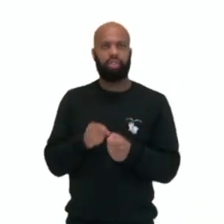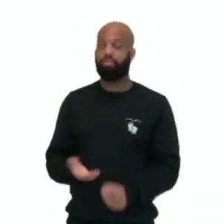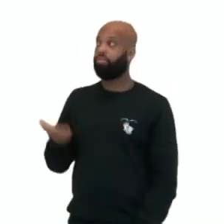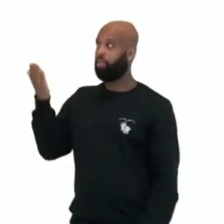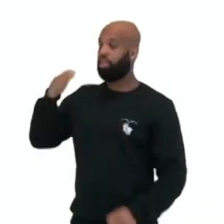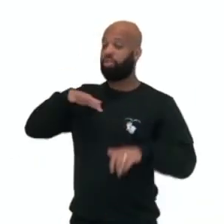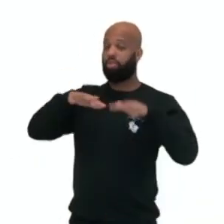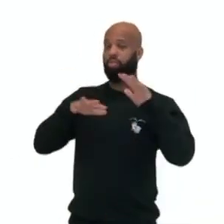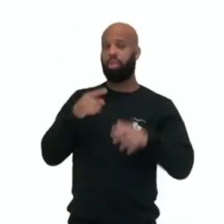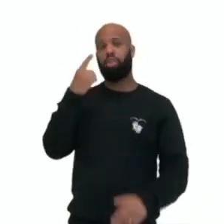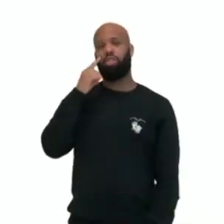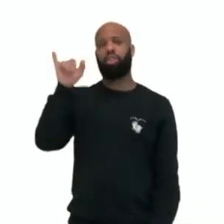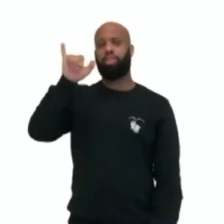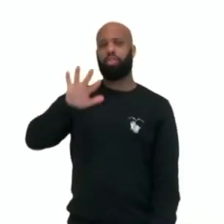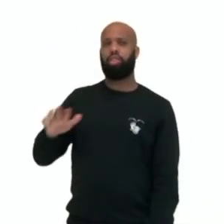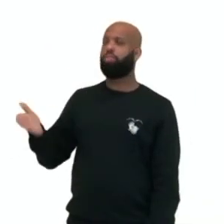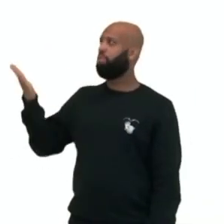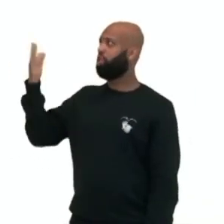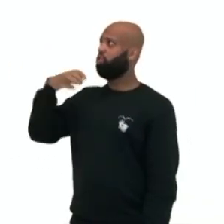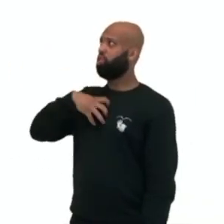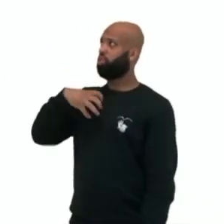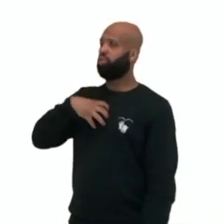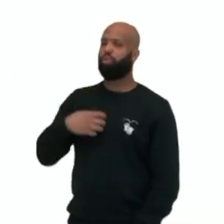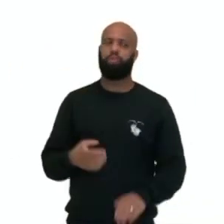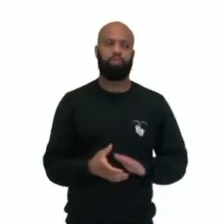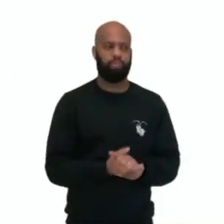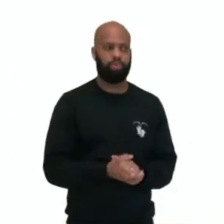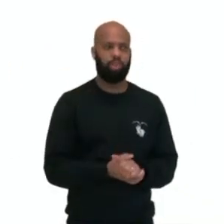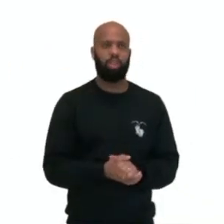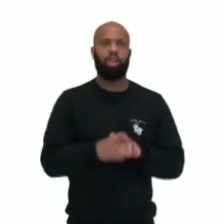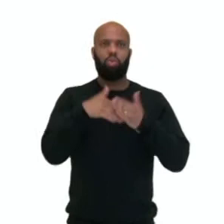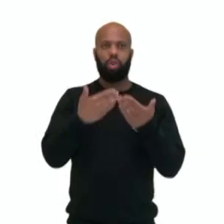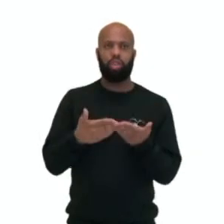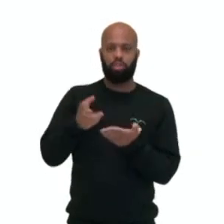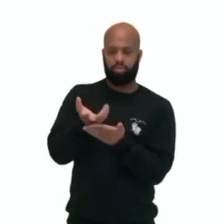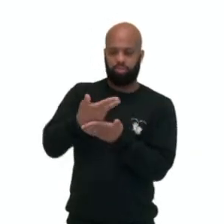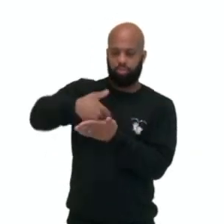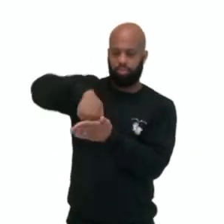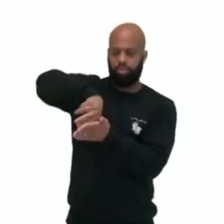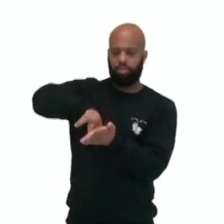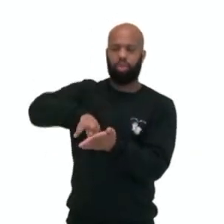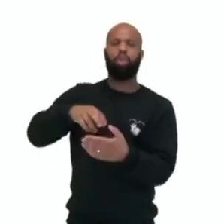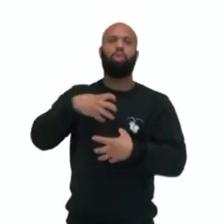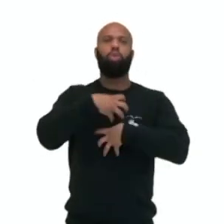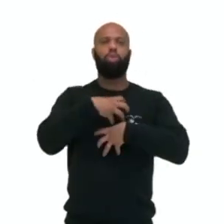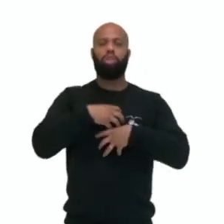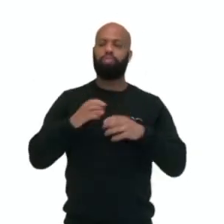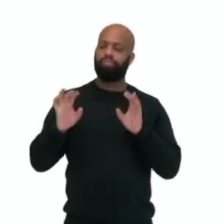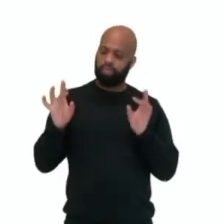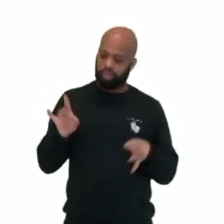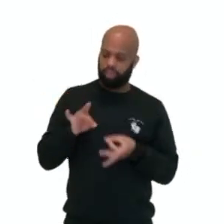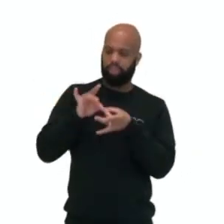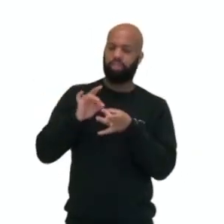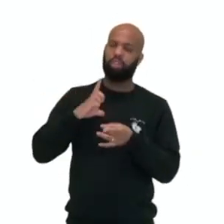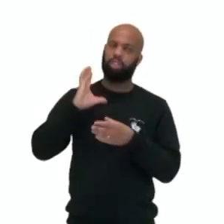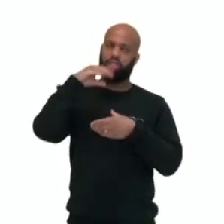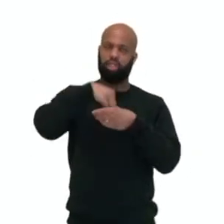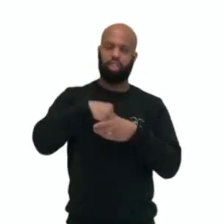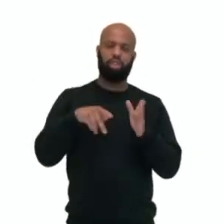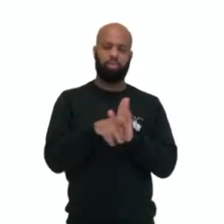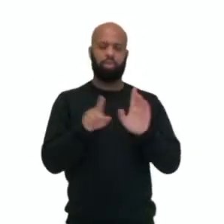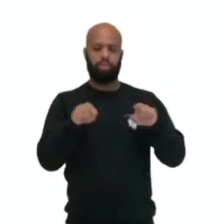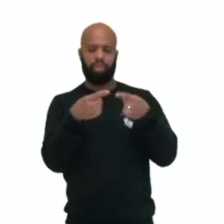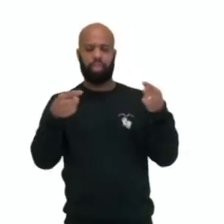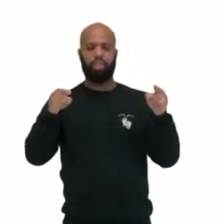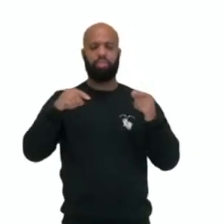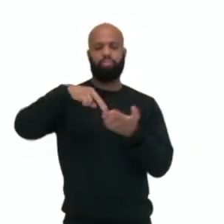os movimentos leves e contínuos. O breakdance é uma estética específica dentro da dança de